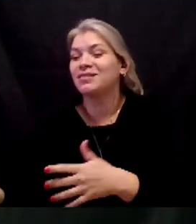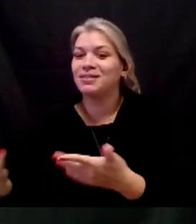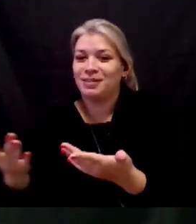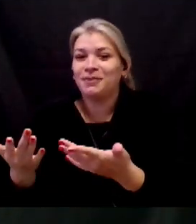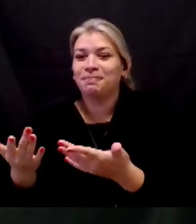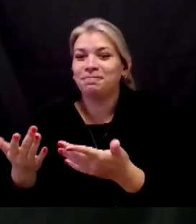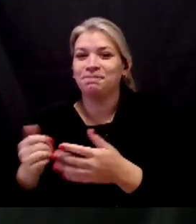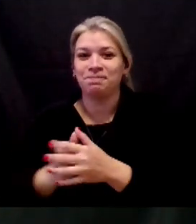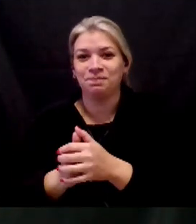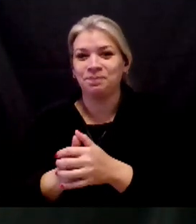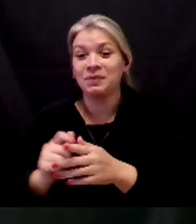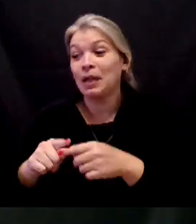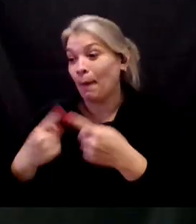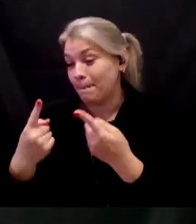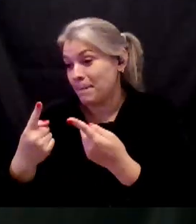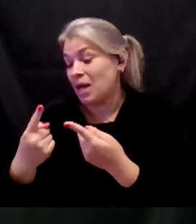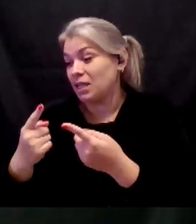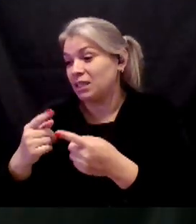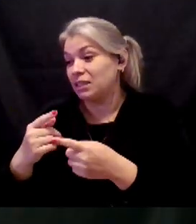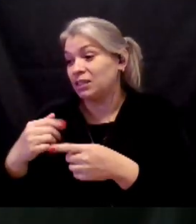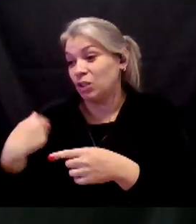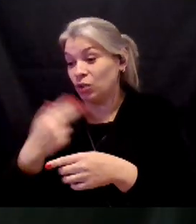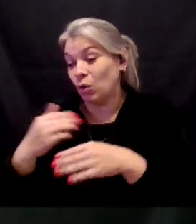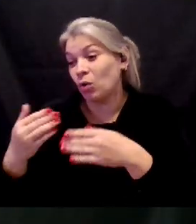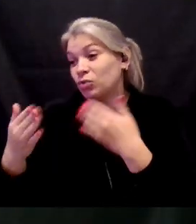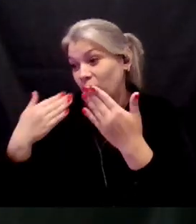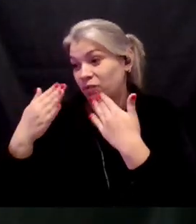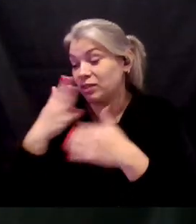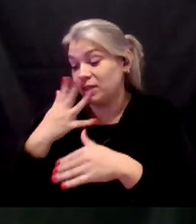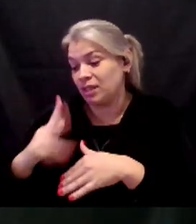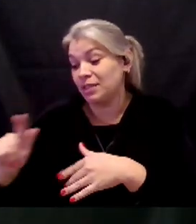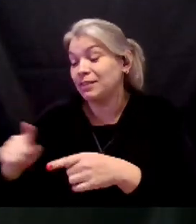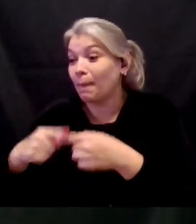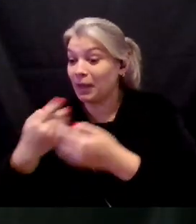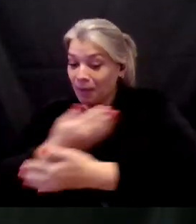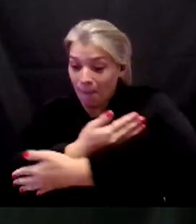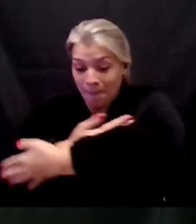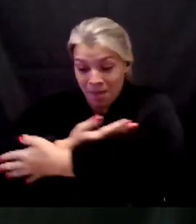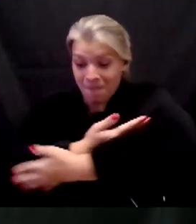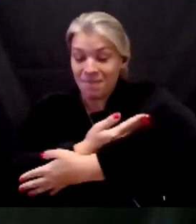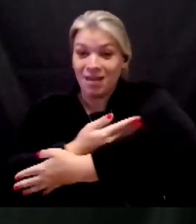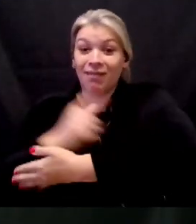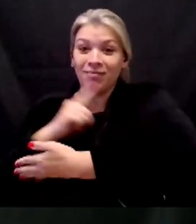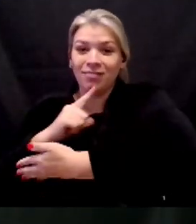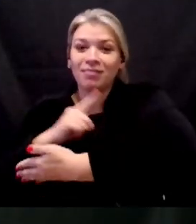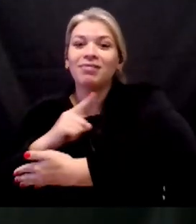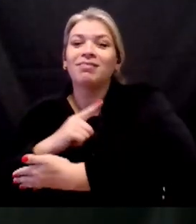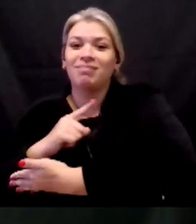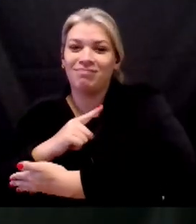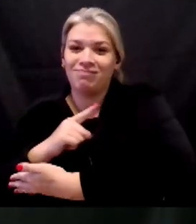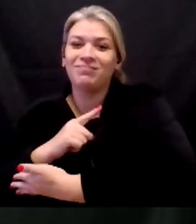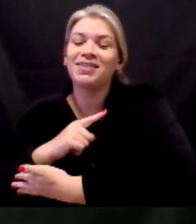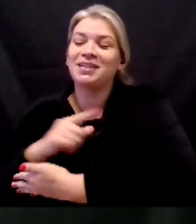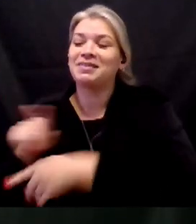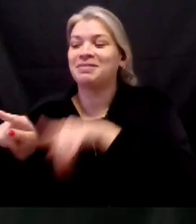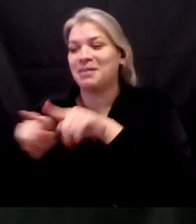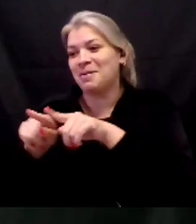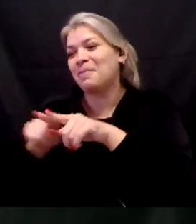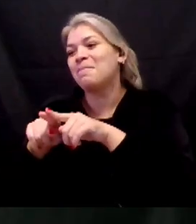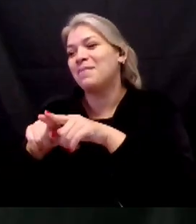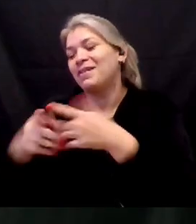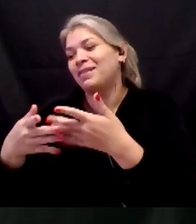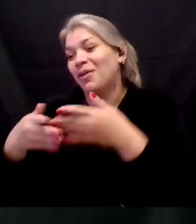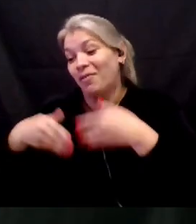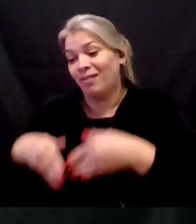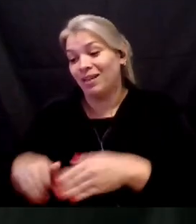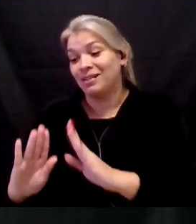para bebê também, os cheirinhos de bebê, aqueles produtinhos que você passa no bebê, a gente imagina o bebê, acabou de nascer ali, né? Tem